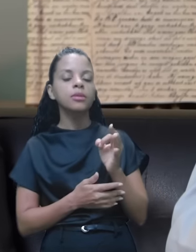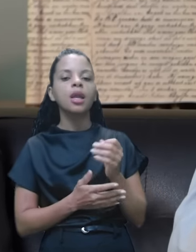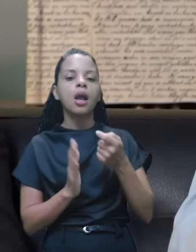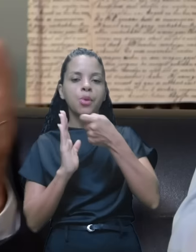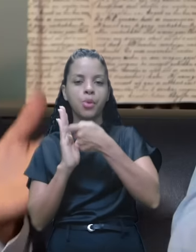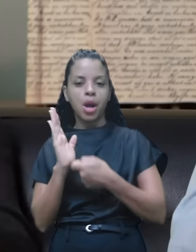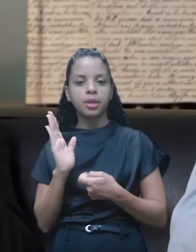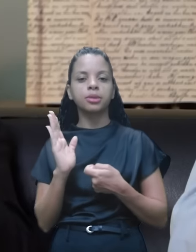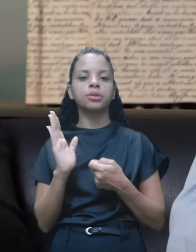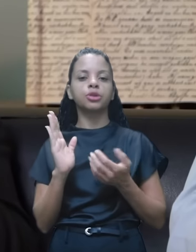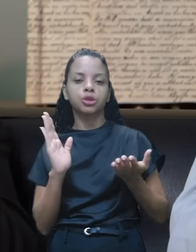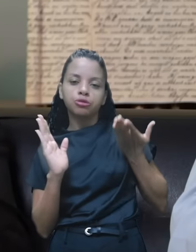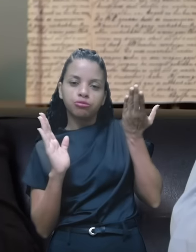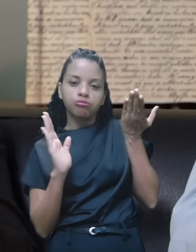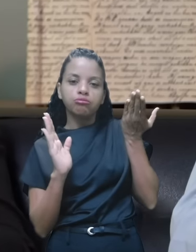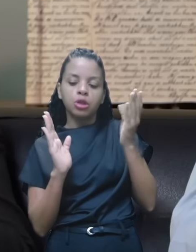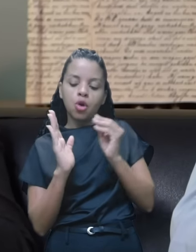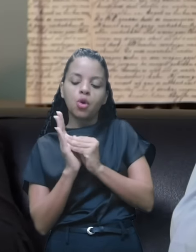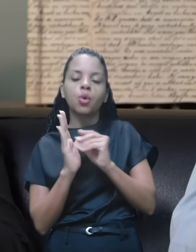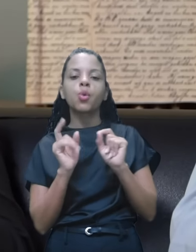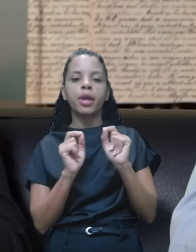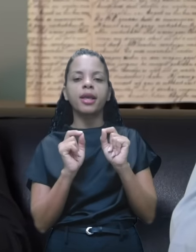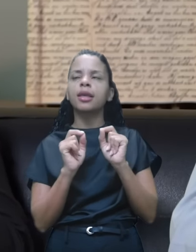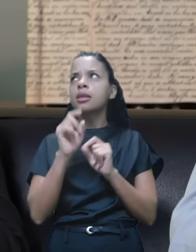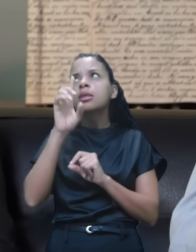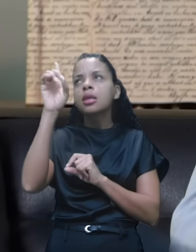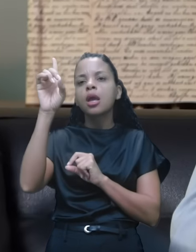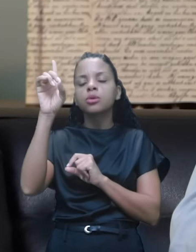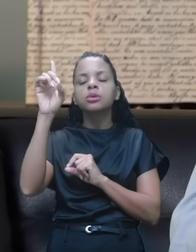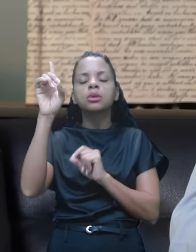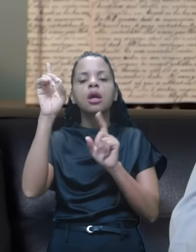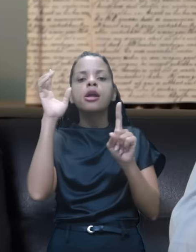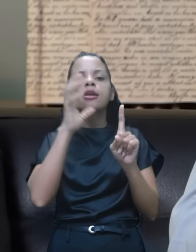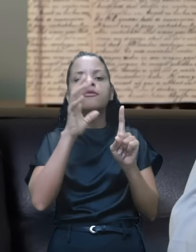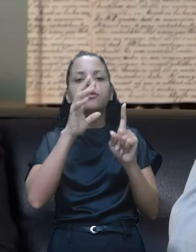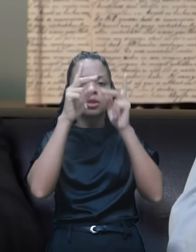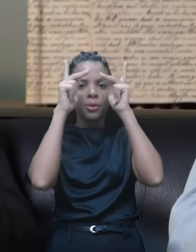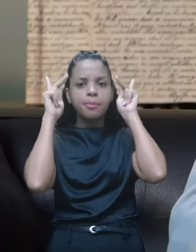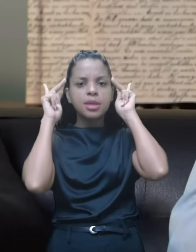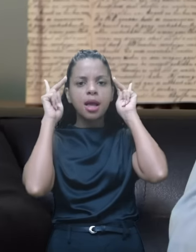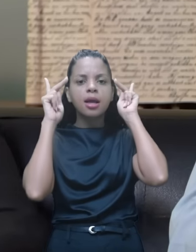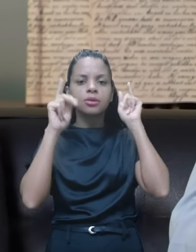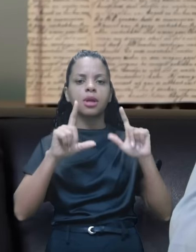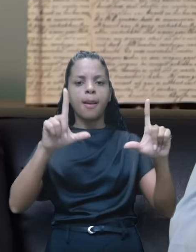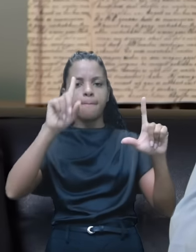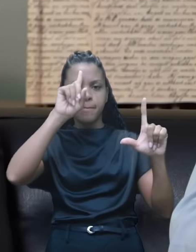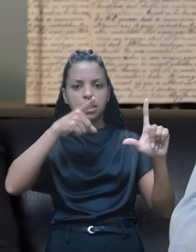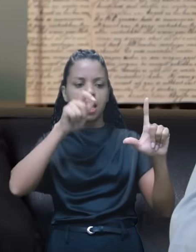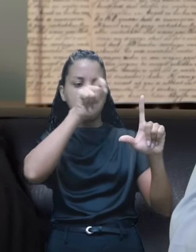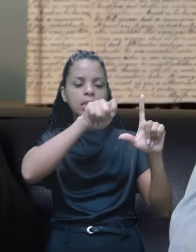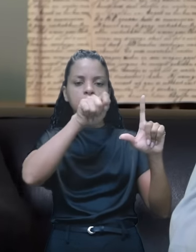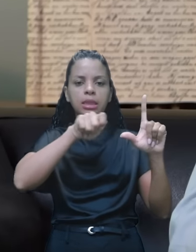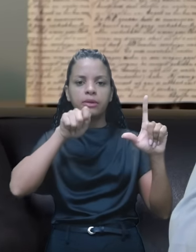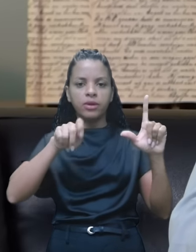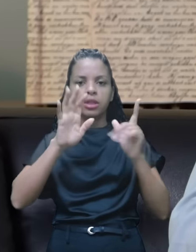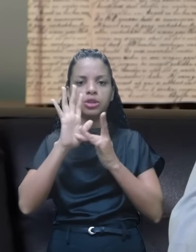porque Jesus ele vinha revelando ao longo, né, da sua jornada, sua caminhada ali com aquele povo, que ele de fato era o Filho de Deus, que ele de fato